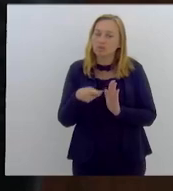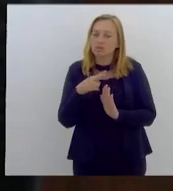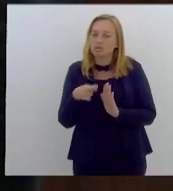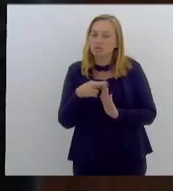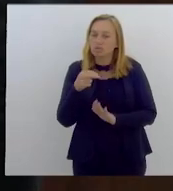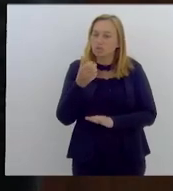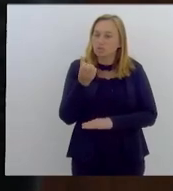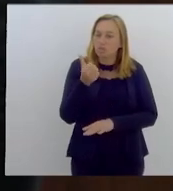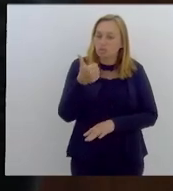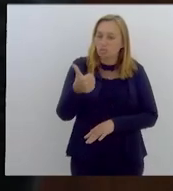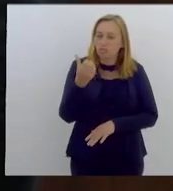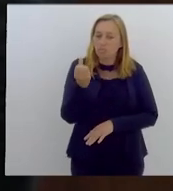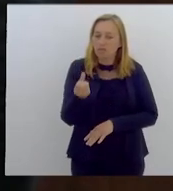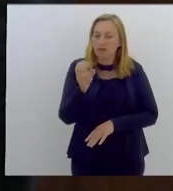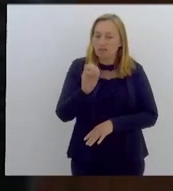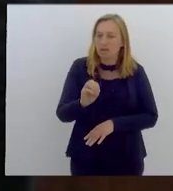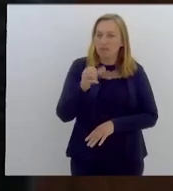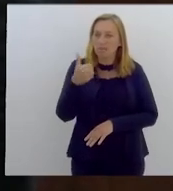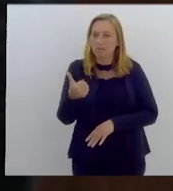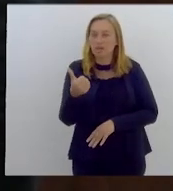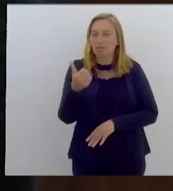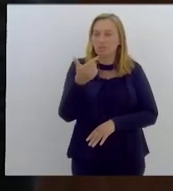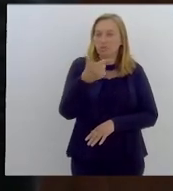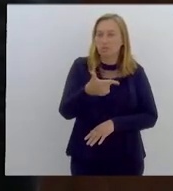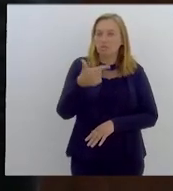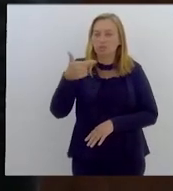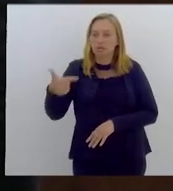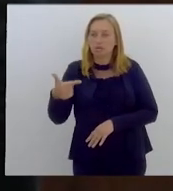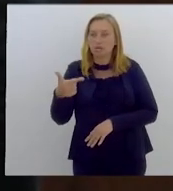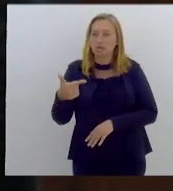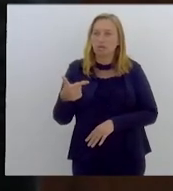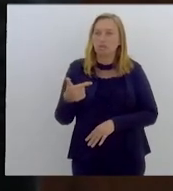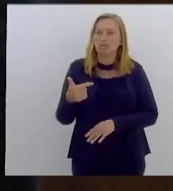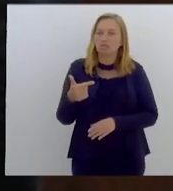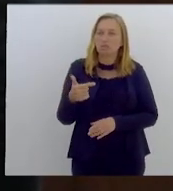resolução 1606 de 2022